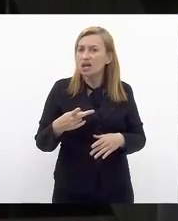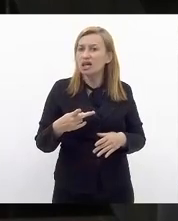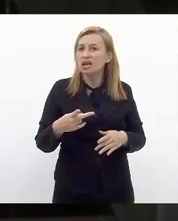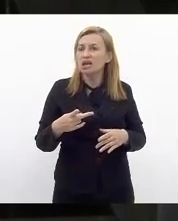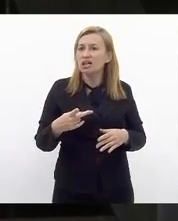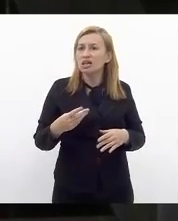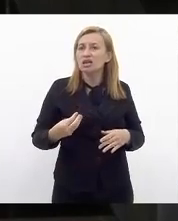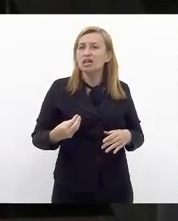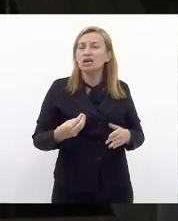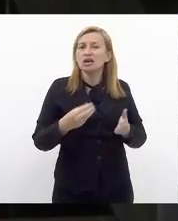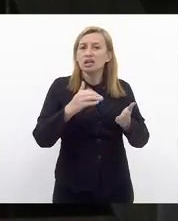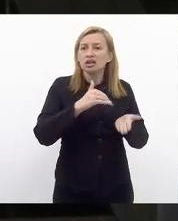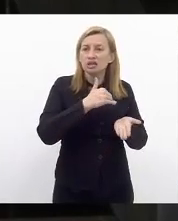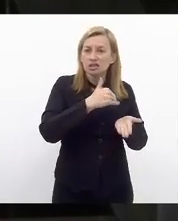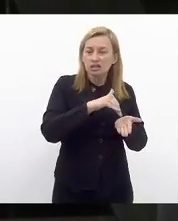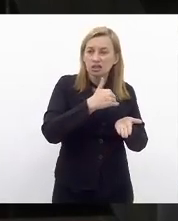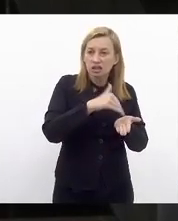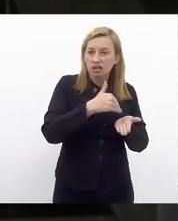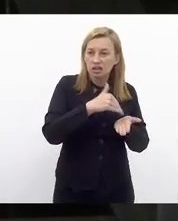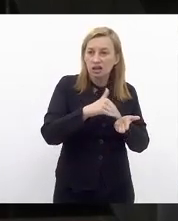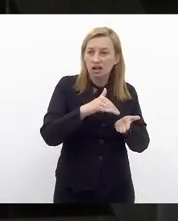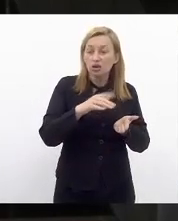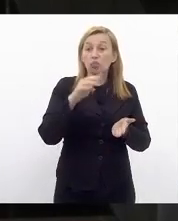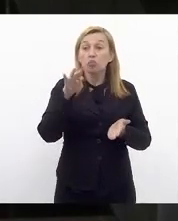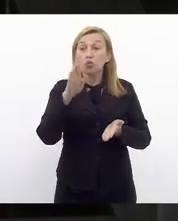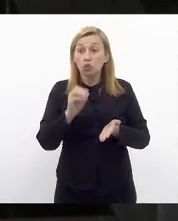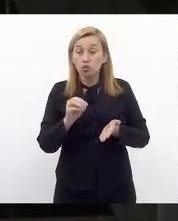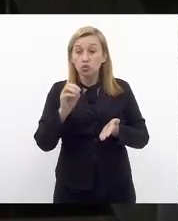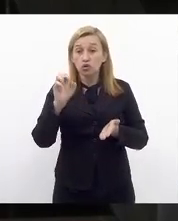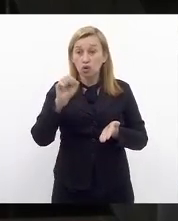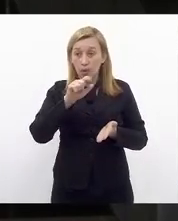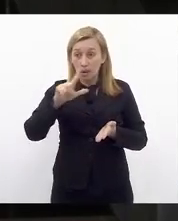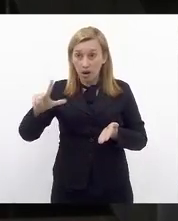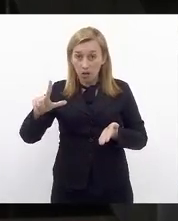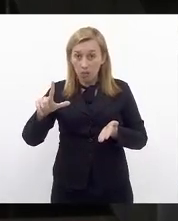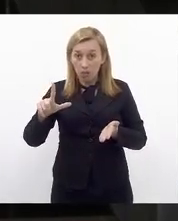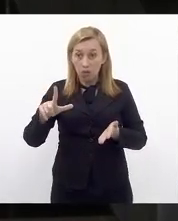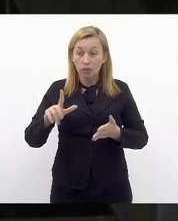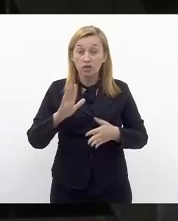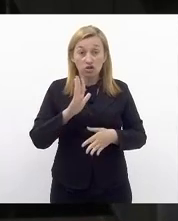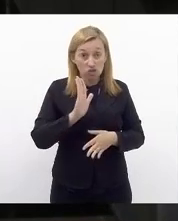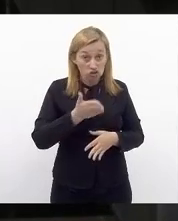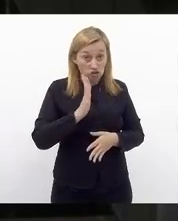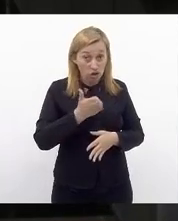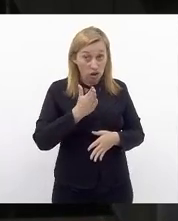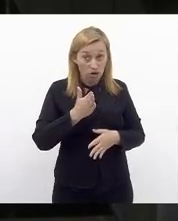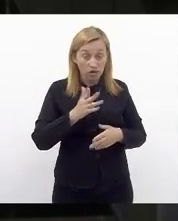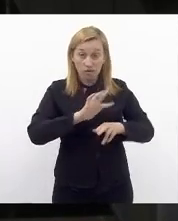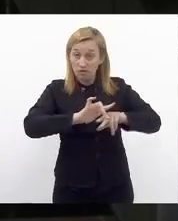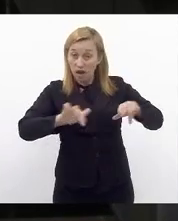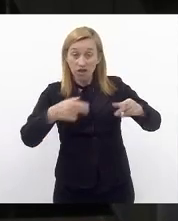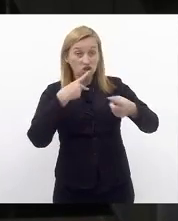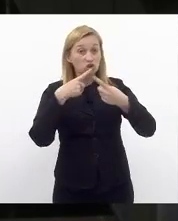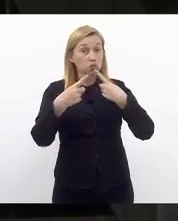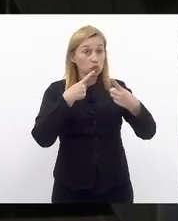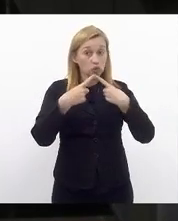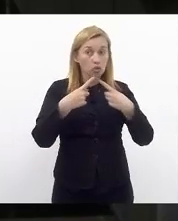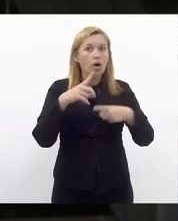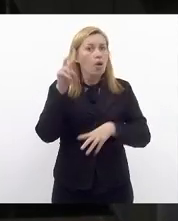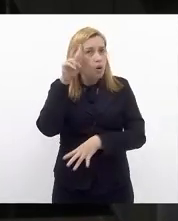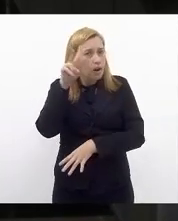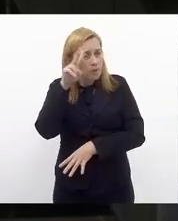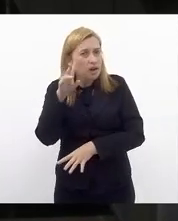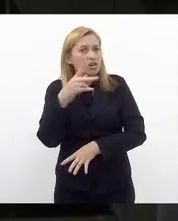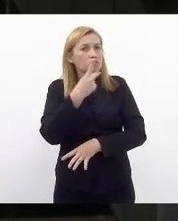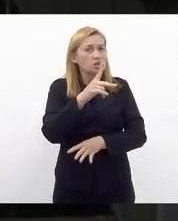presença dele mesmo viram subir que horas o Bruno Sobral com quem eu sou Bruno Sobral com que eu já fiz dezenas de debate eu